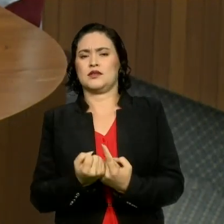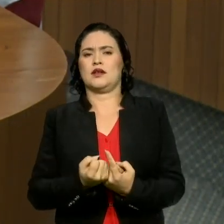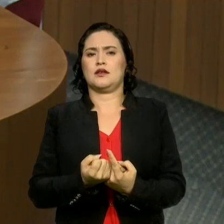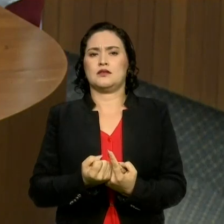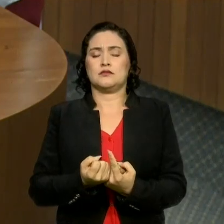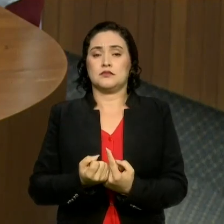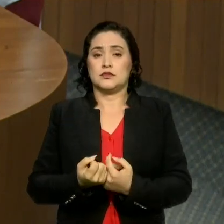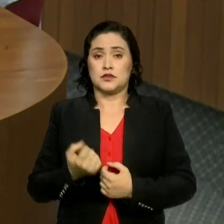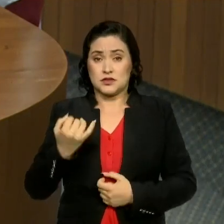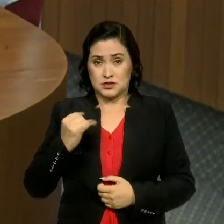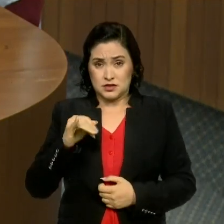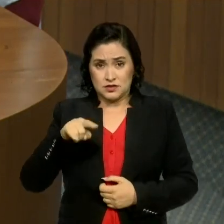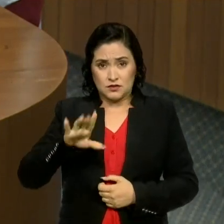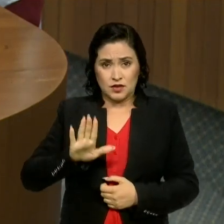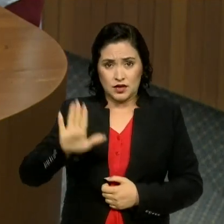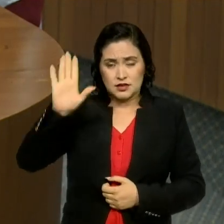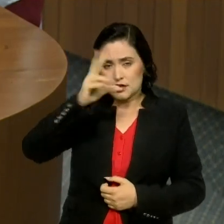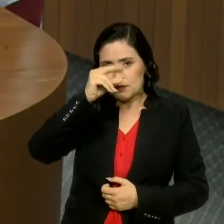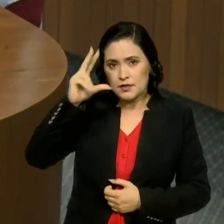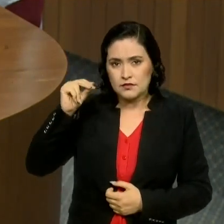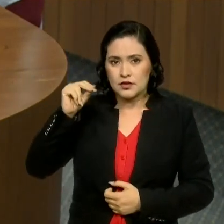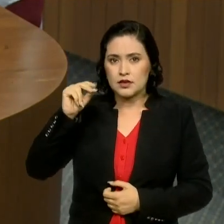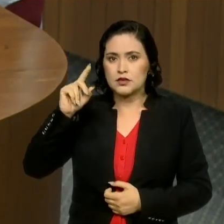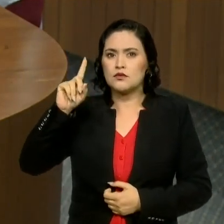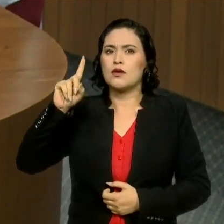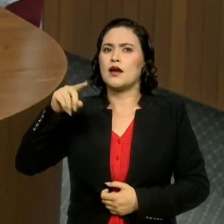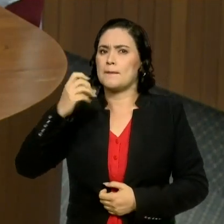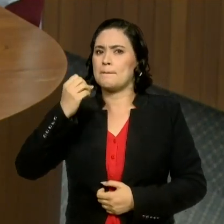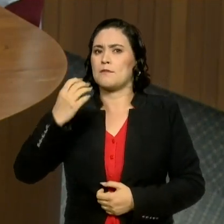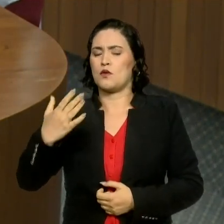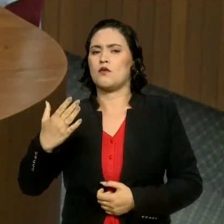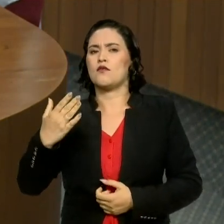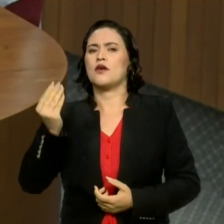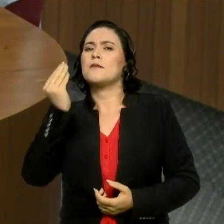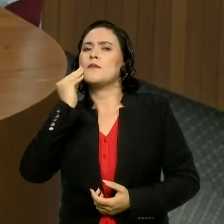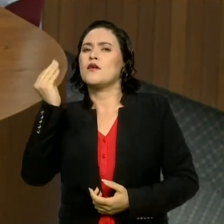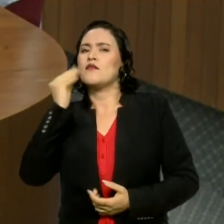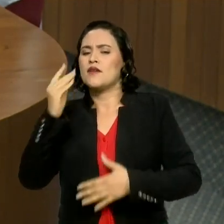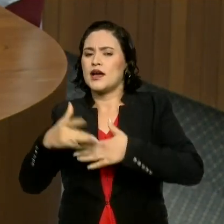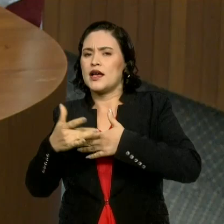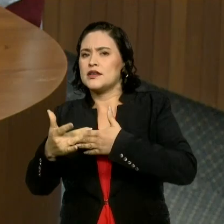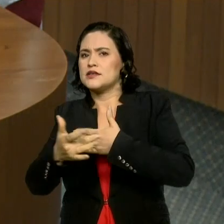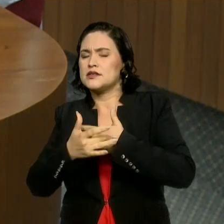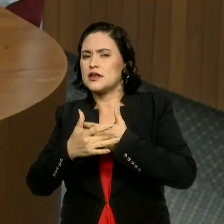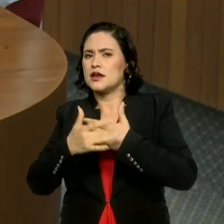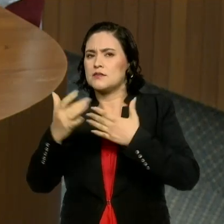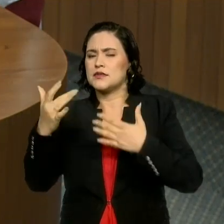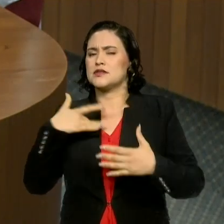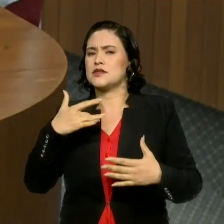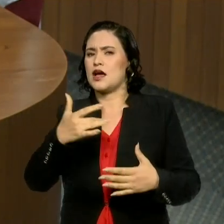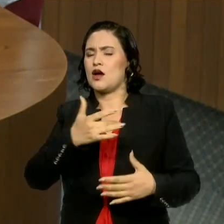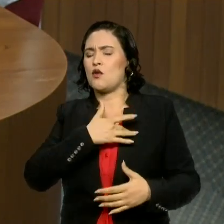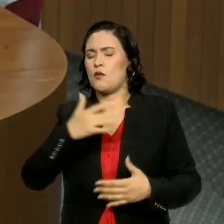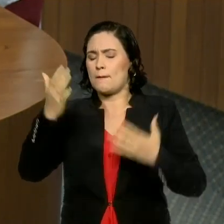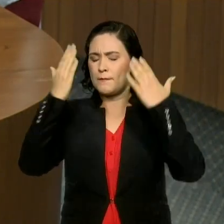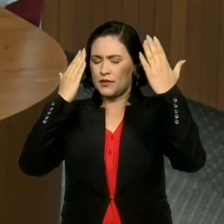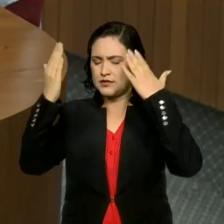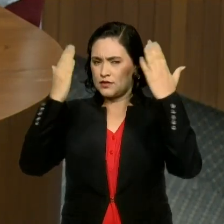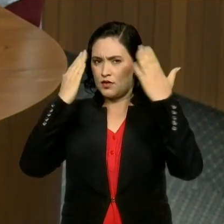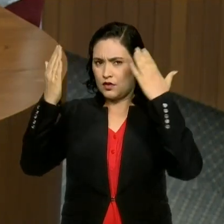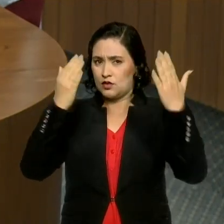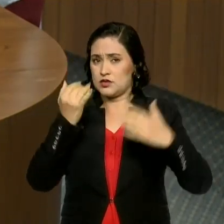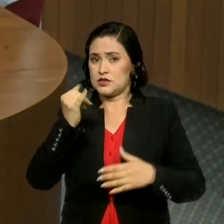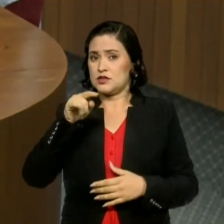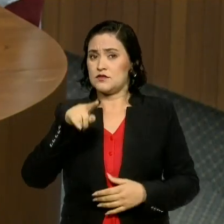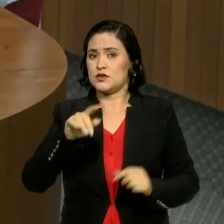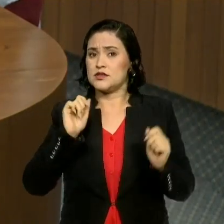Excelência vai ser candidato a prefeito, fazer exame de sanidade mental, saber se tem condições de fato, reais, de exercer